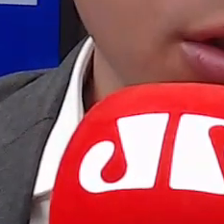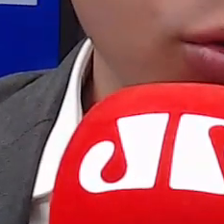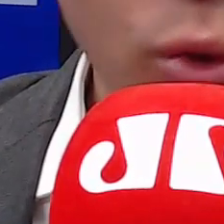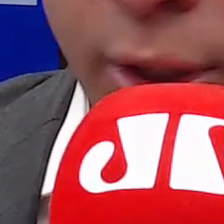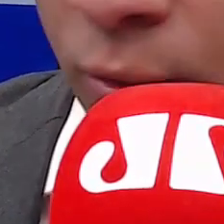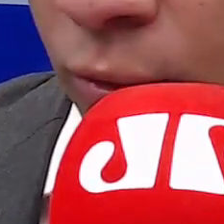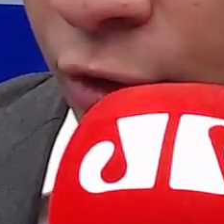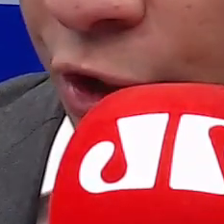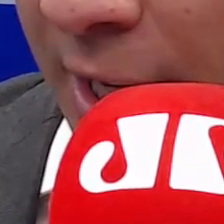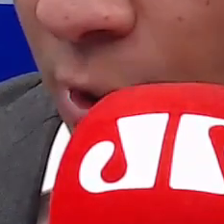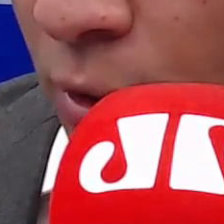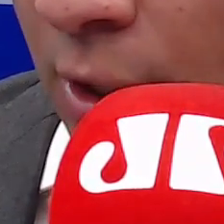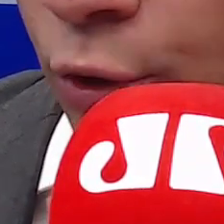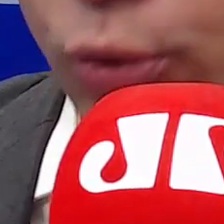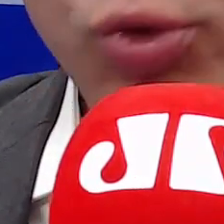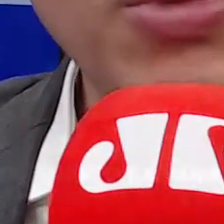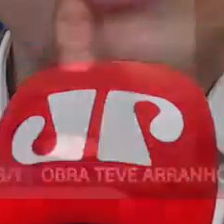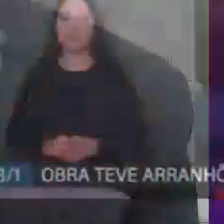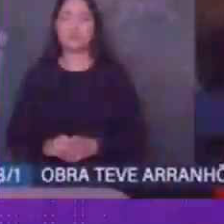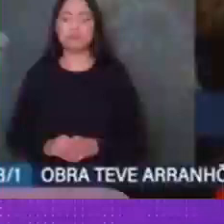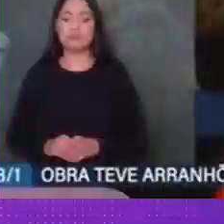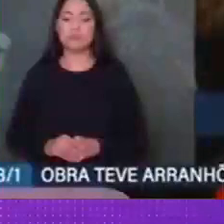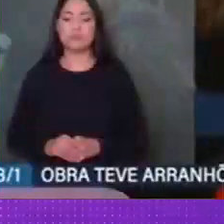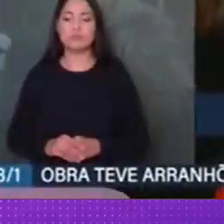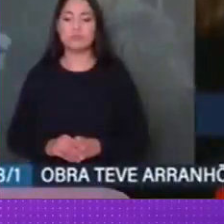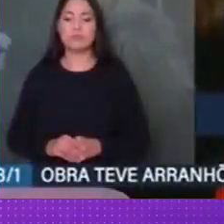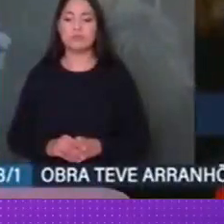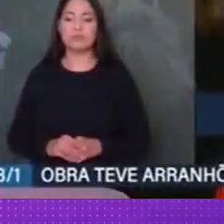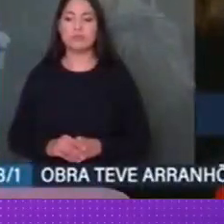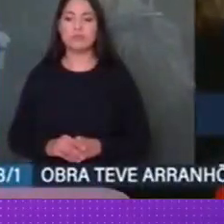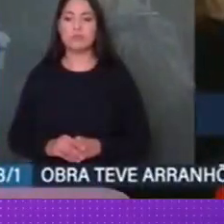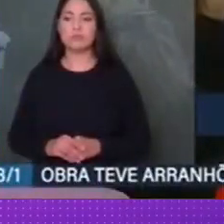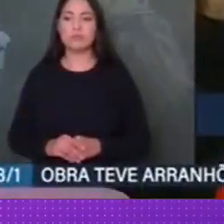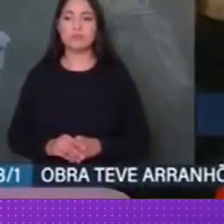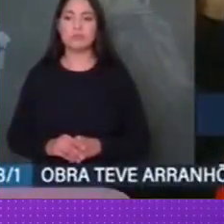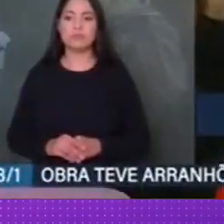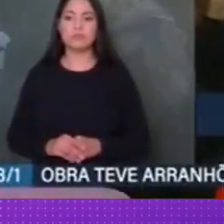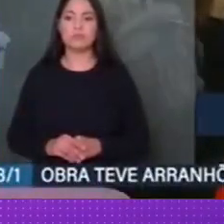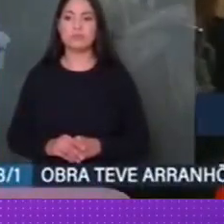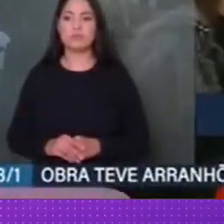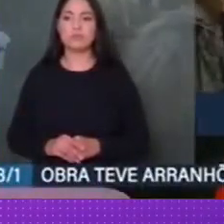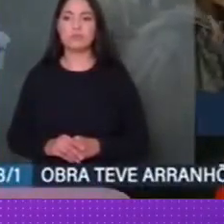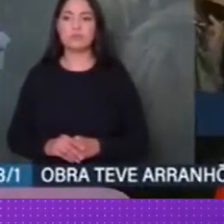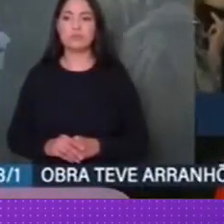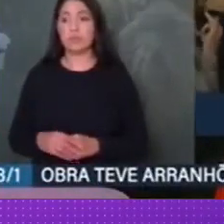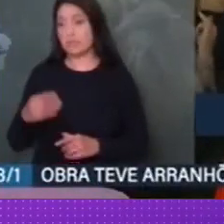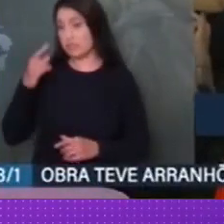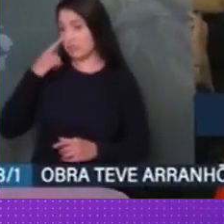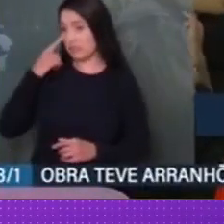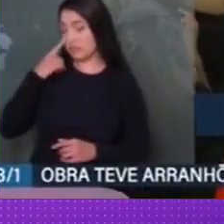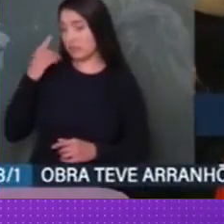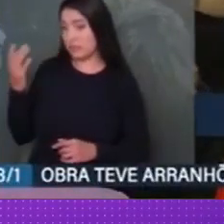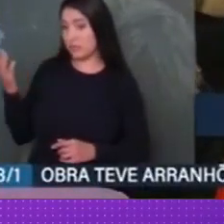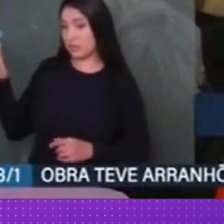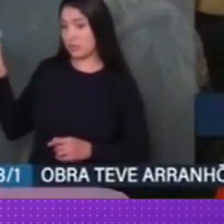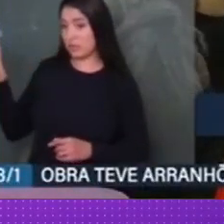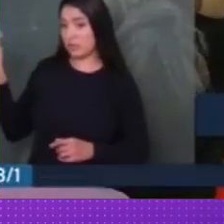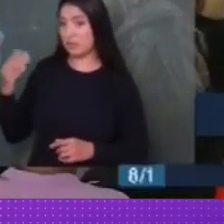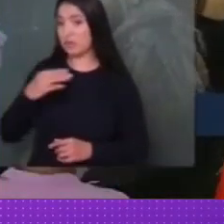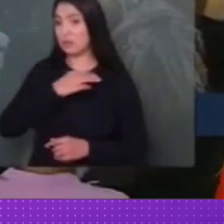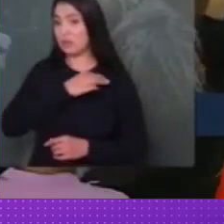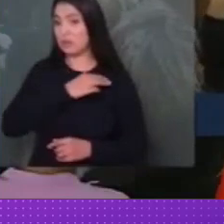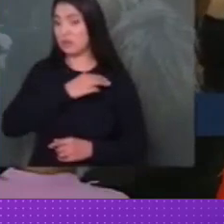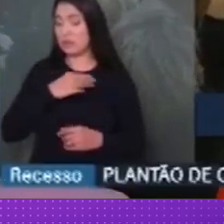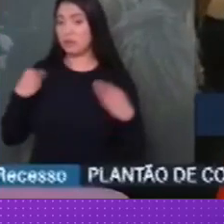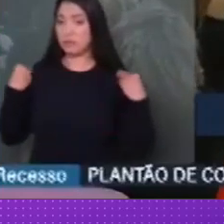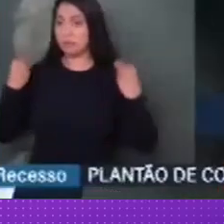ano do 8 de janeiro. Junto comigo aqui, a Manuela Niklevitz. Boa tarde, Manu. Boa tarde, Mark, para você. Boa tarde para todo mundo que